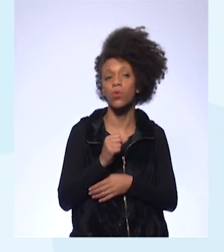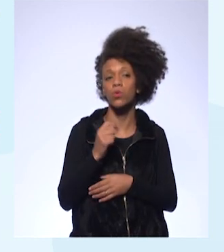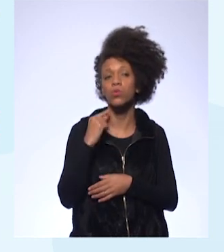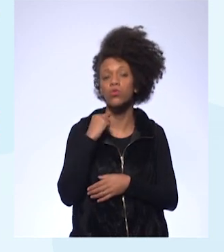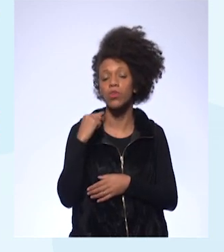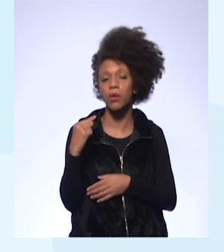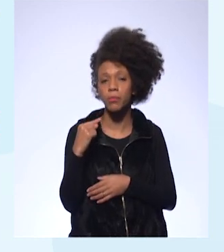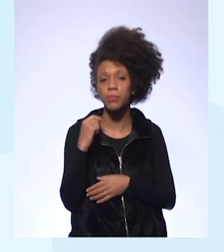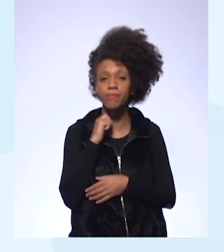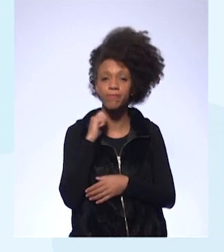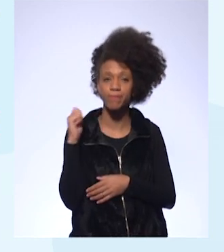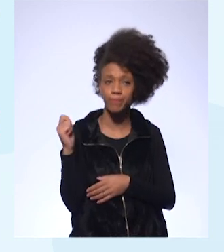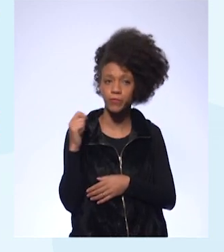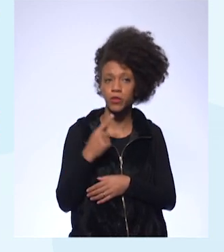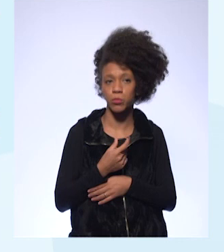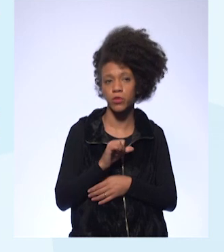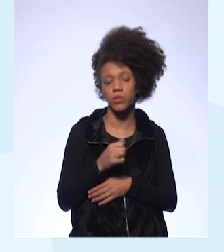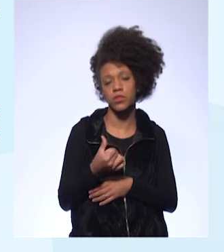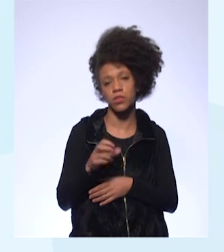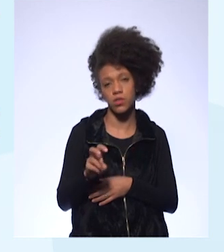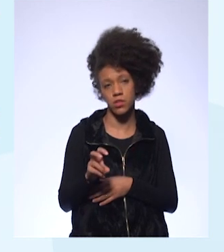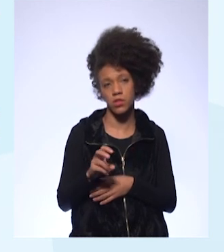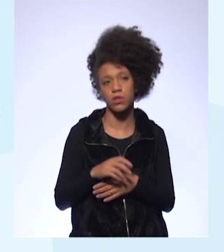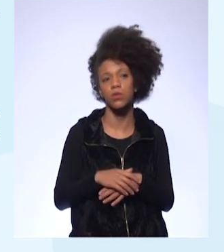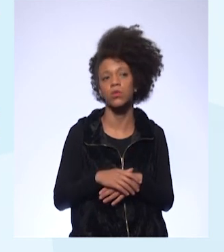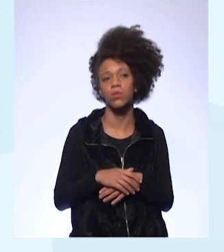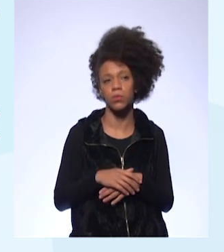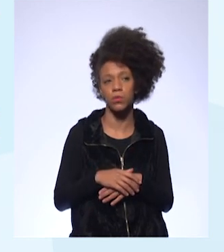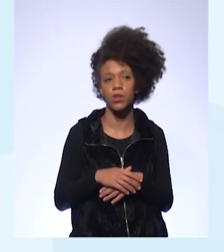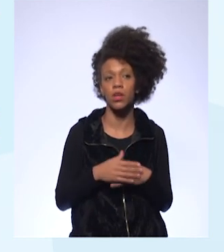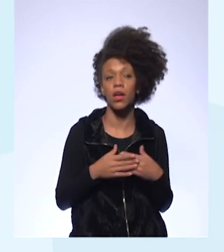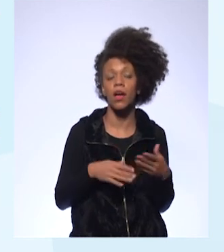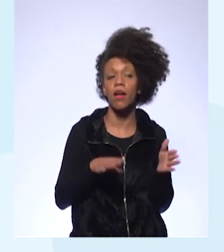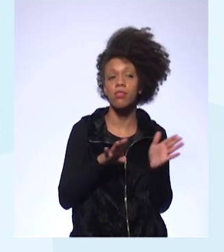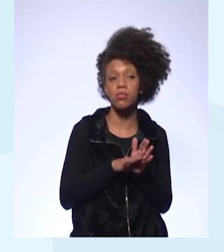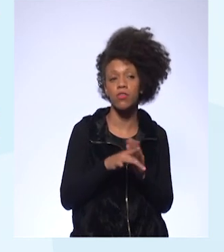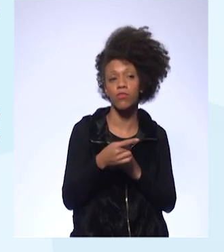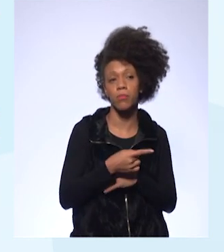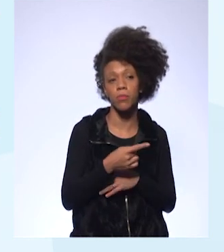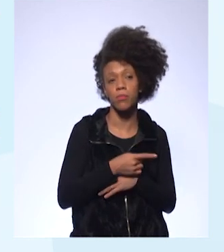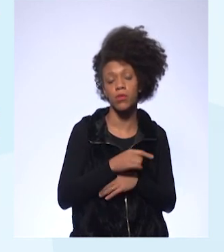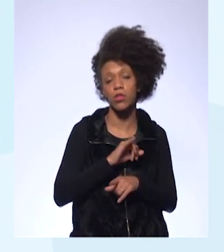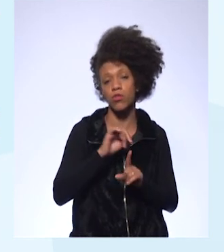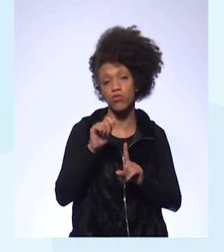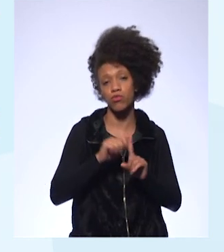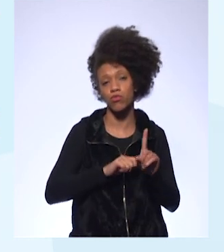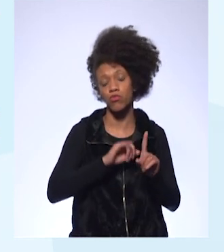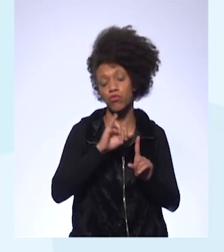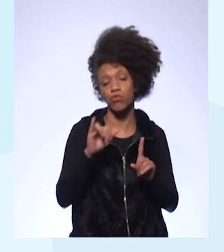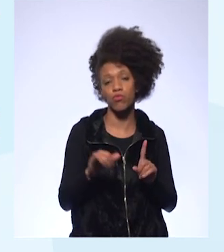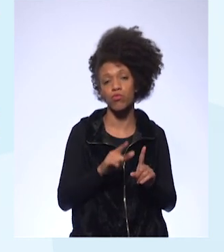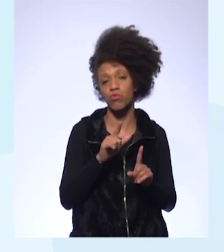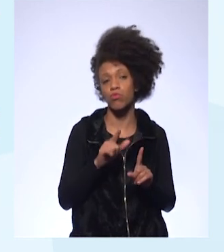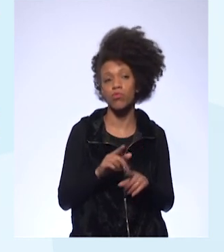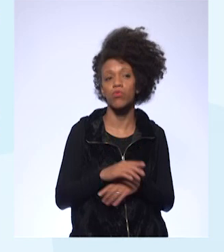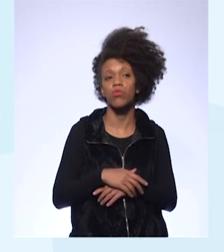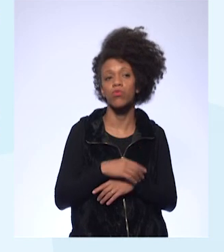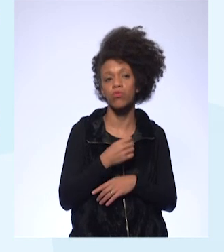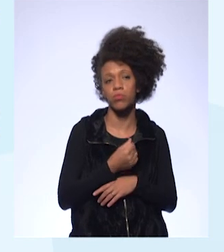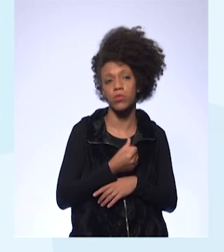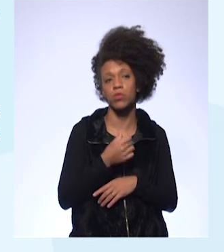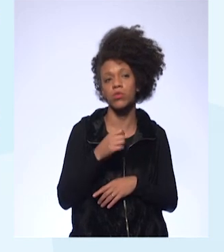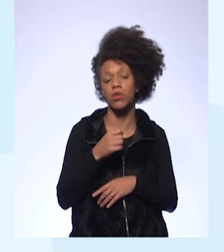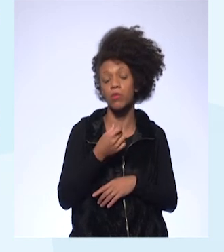1965, entra em vigor em 1º de julho de 1967, os países membros Bélgica, República Federal